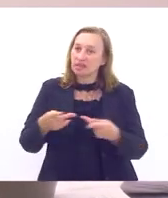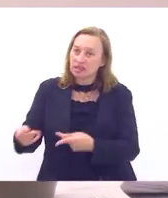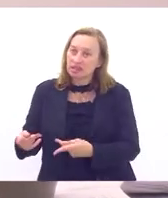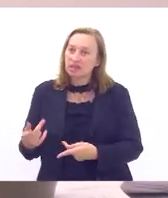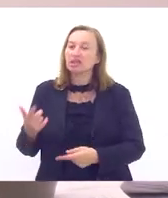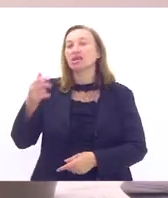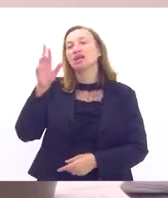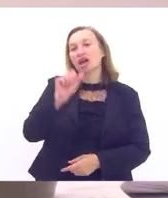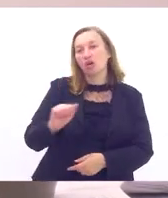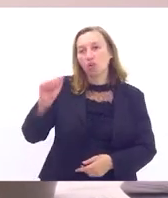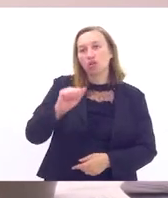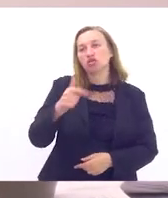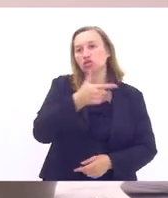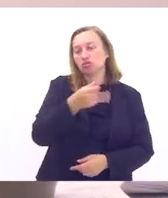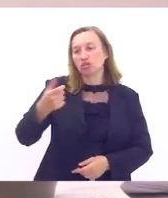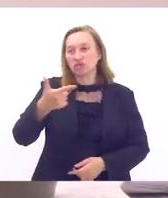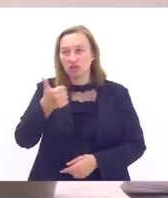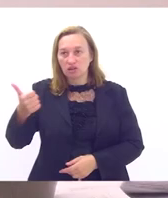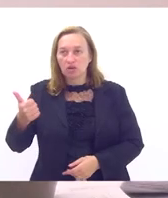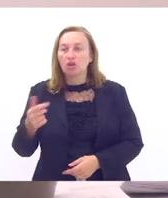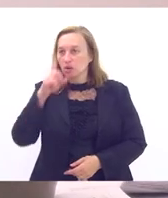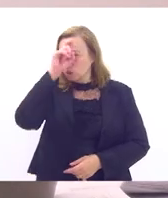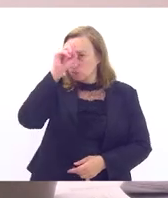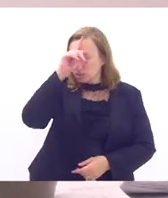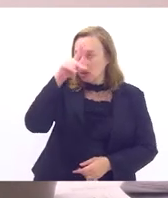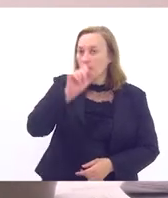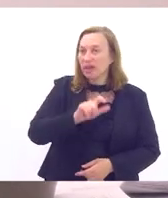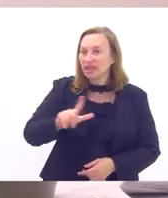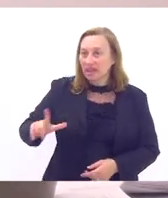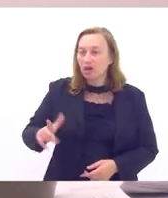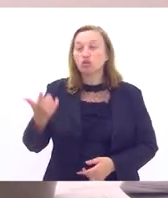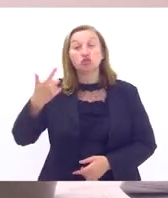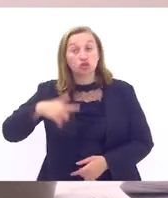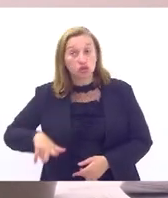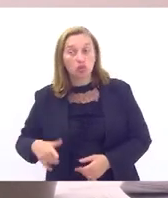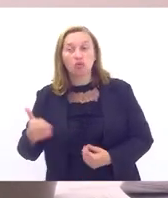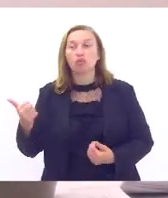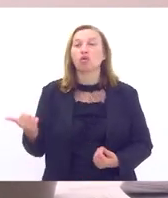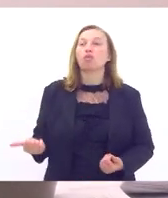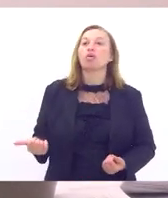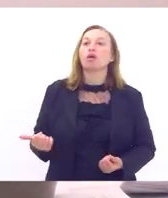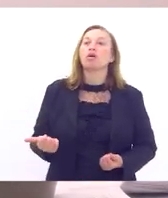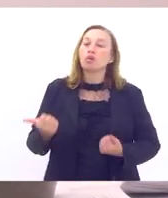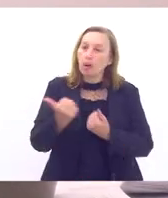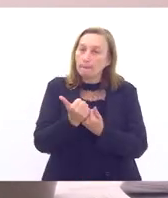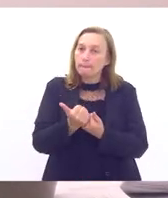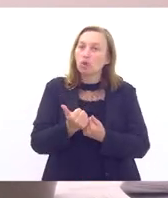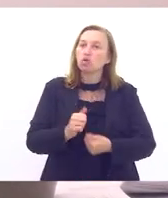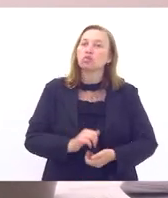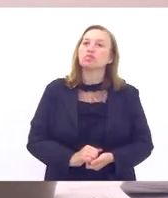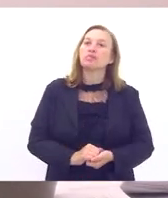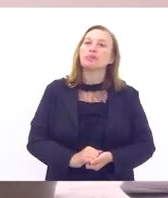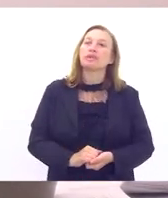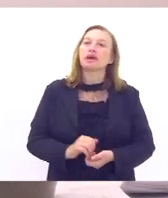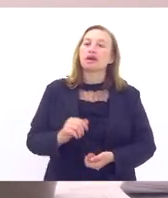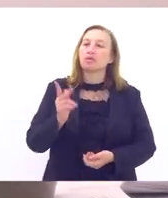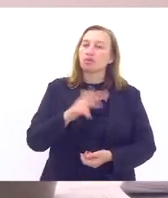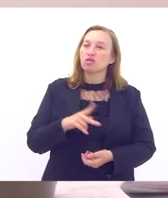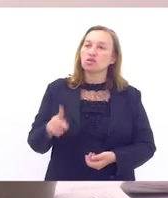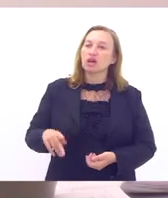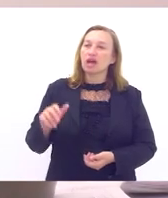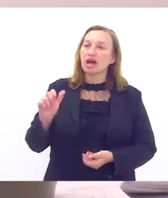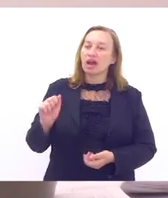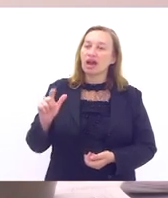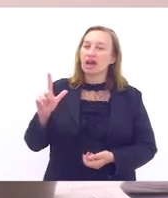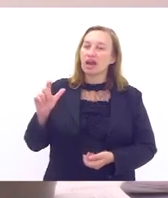agosto de 2022, foi no Hospital Sanatório Penal. Contei novamente com o apoio, né, da professora